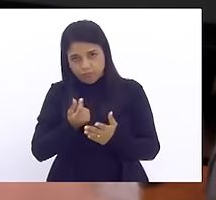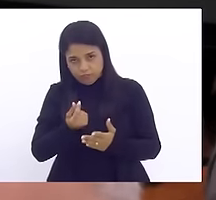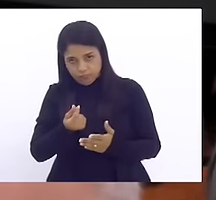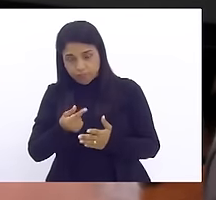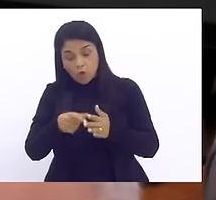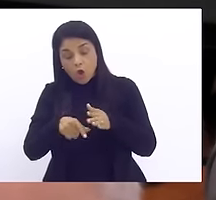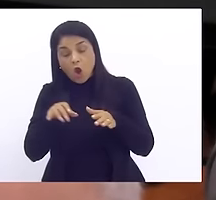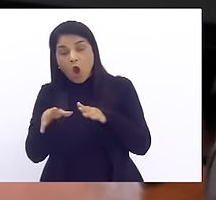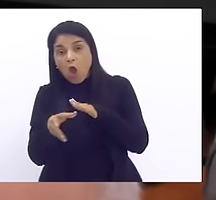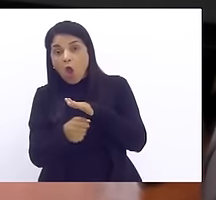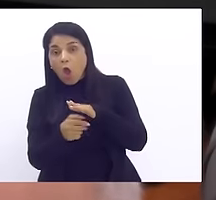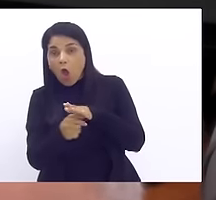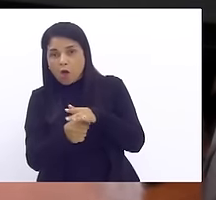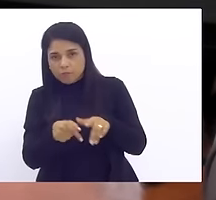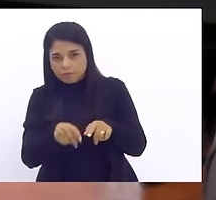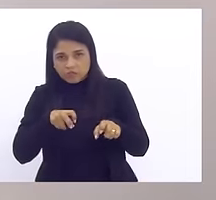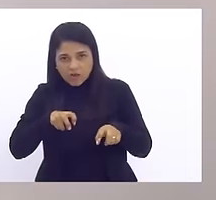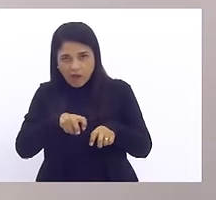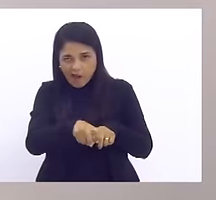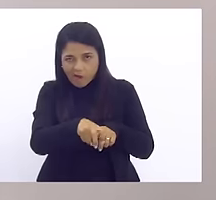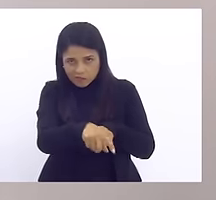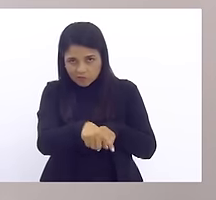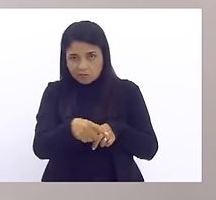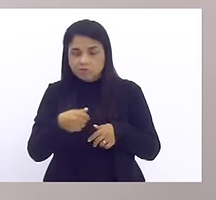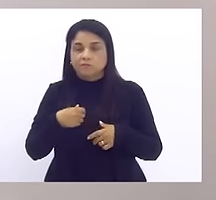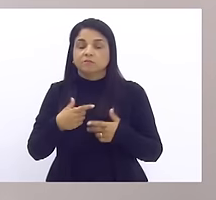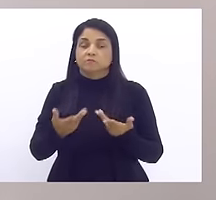os senhores nós conversamos bastante sobre isso então